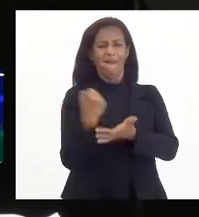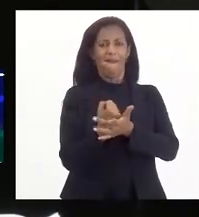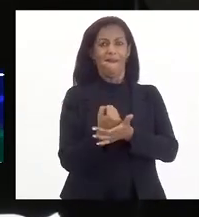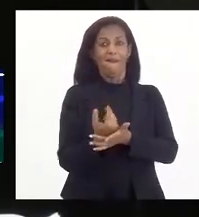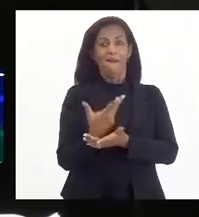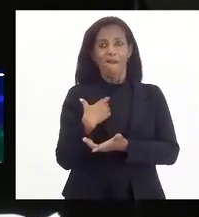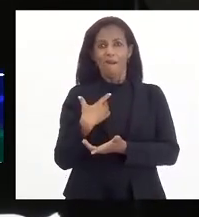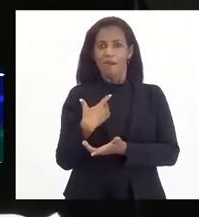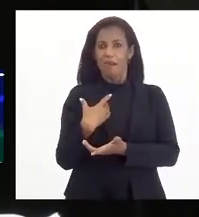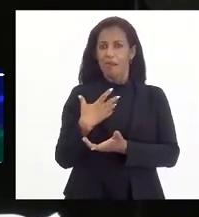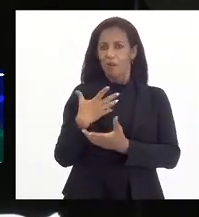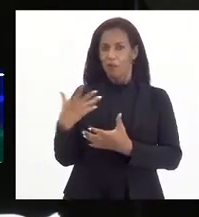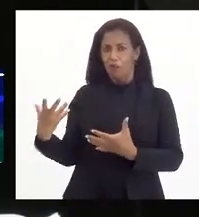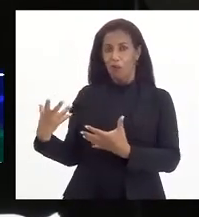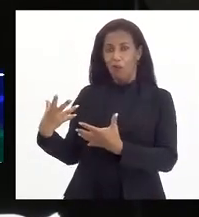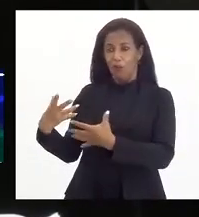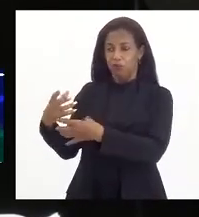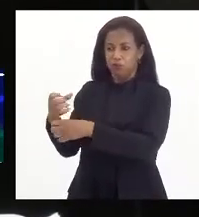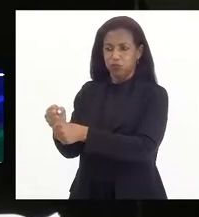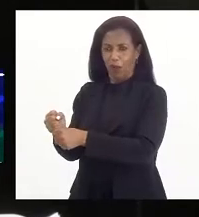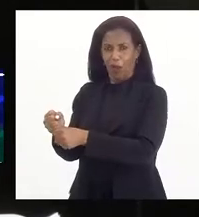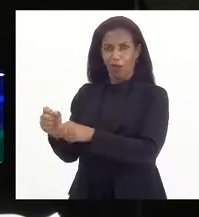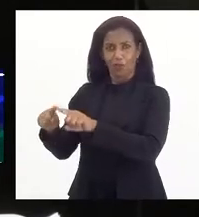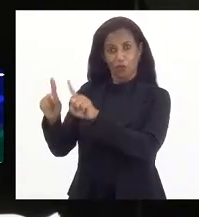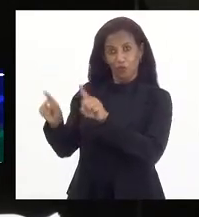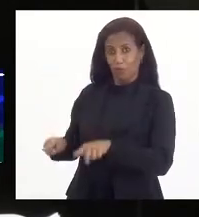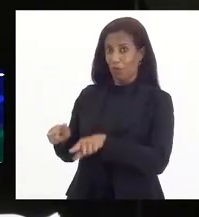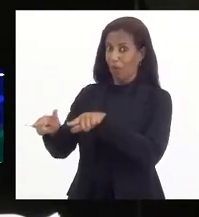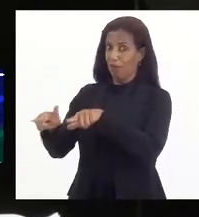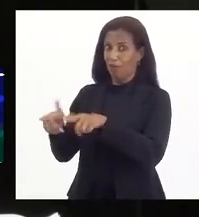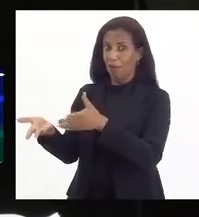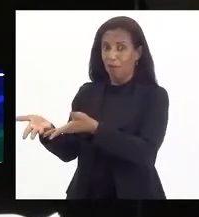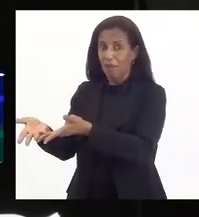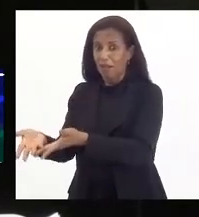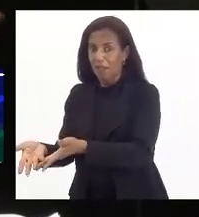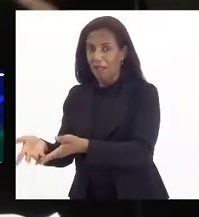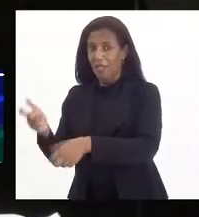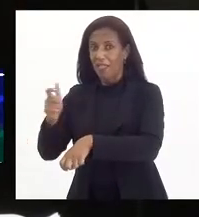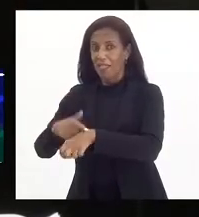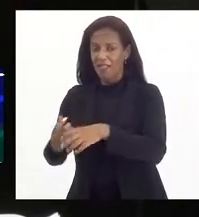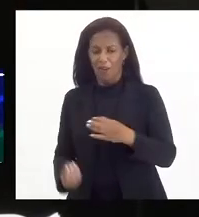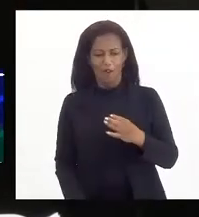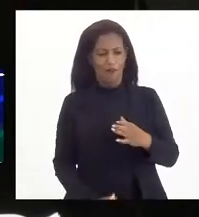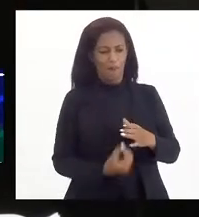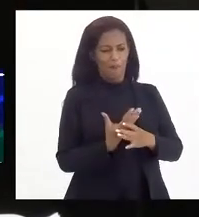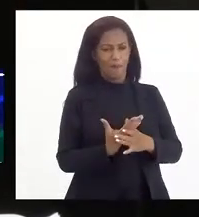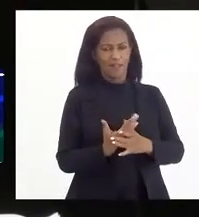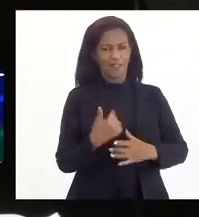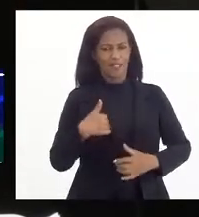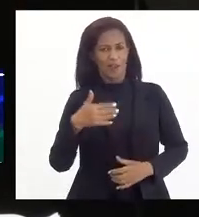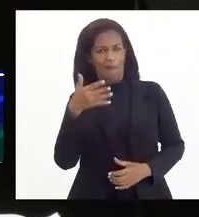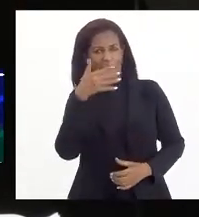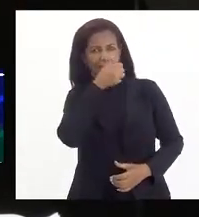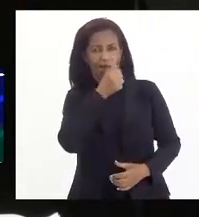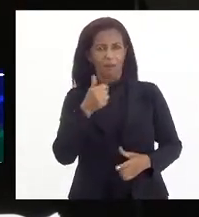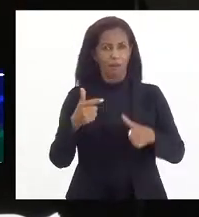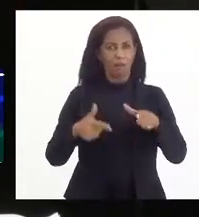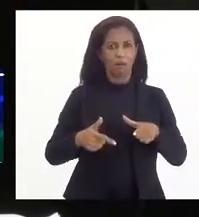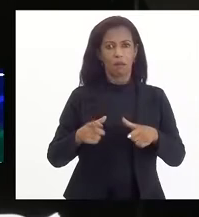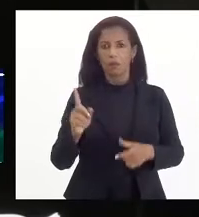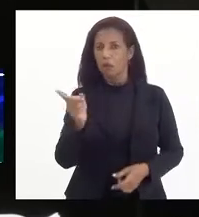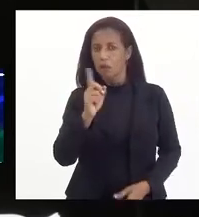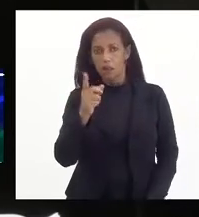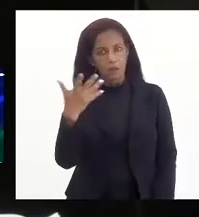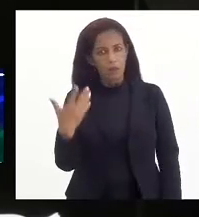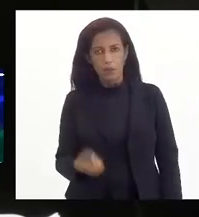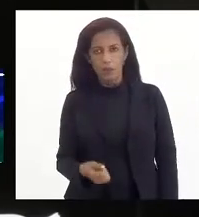sufocar os profissionais que trabalham lá olha outras fotos Ou sufocar e da hora h vão aparecer com o salvador da pátria nós